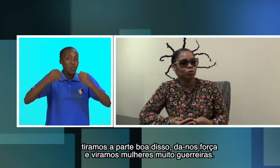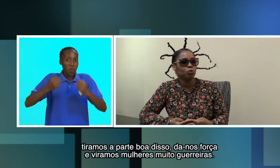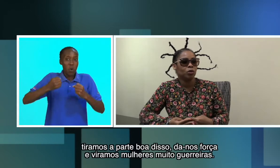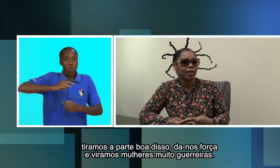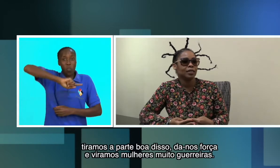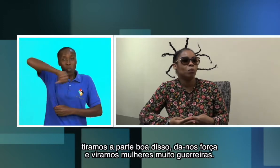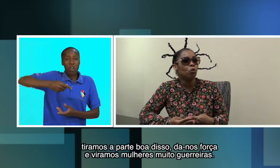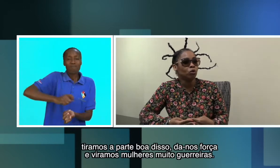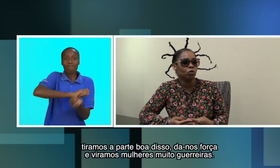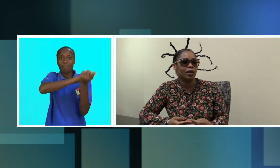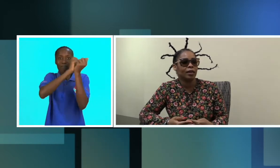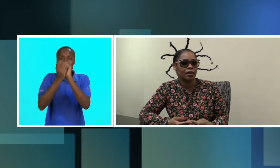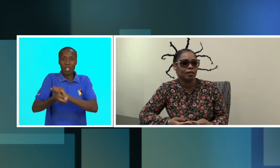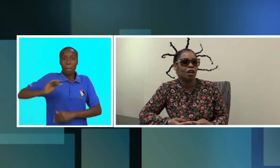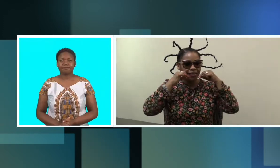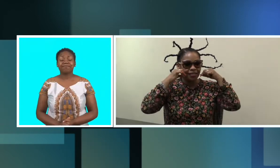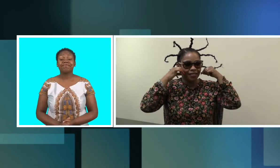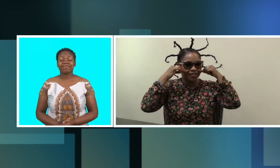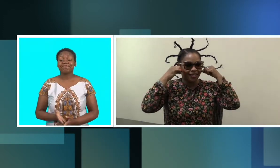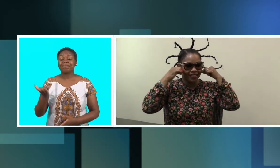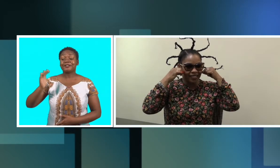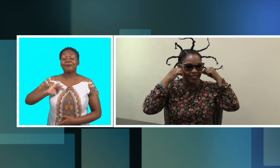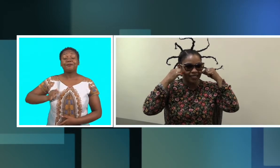viramos mulheres muito guerreiras.